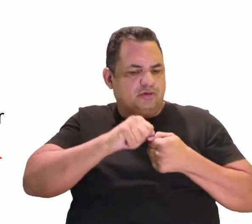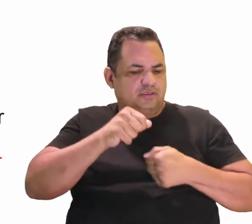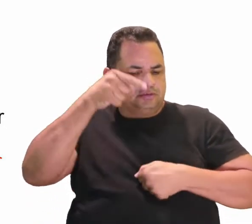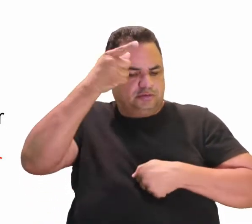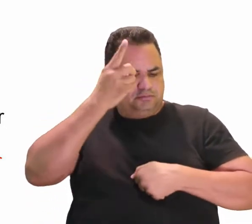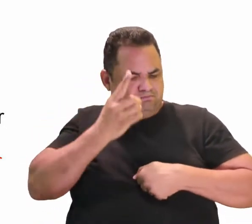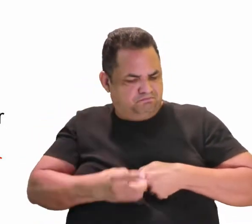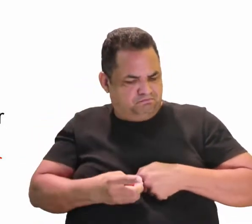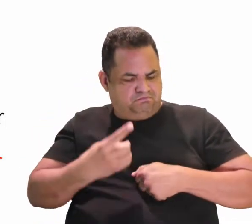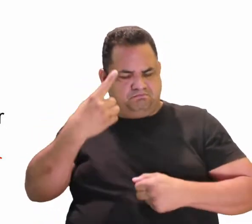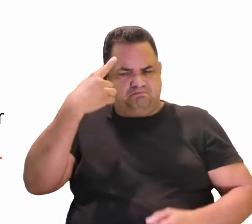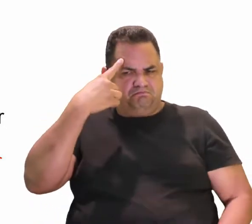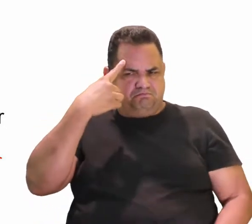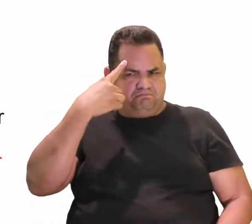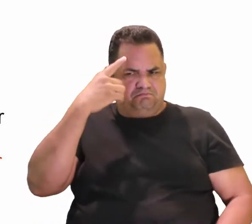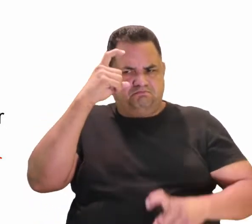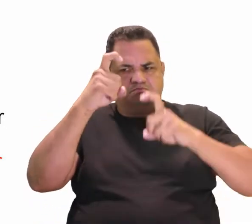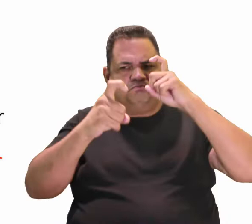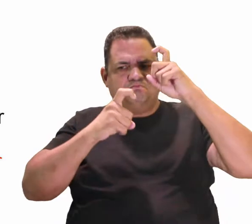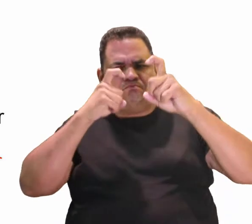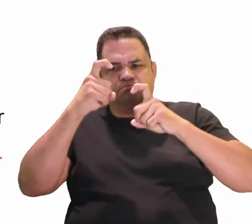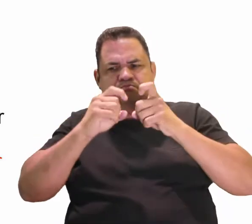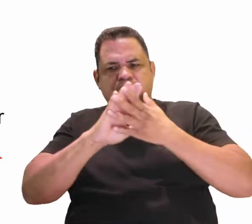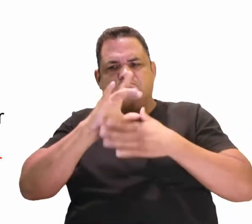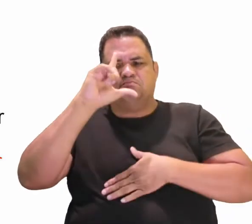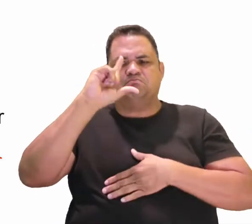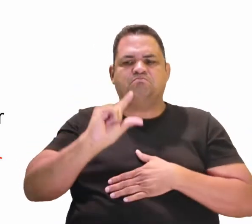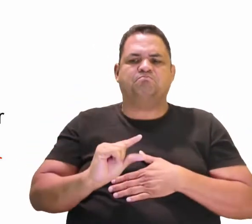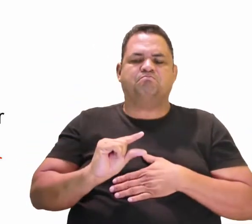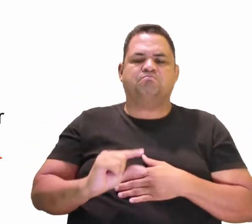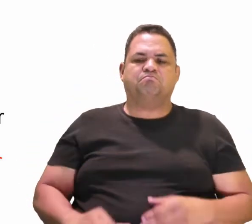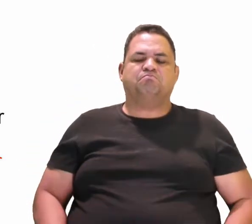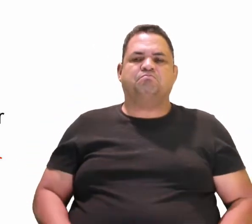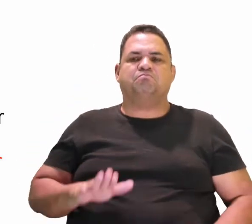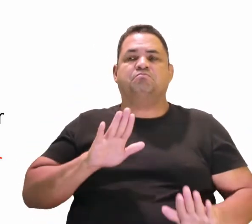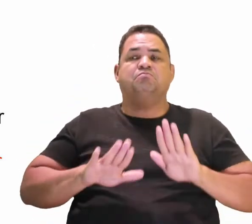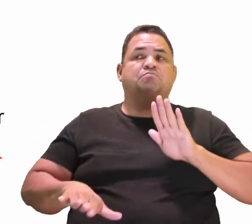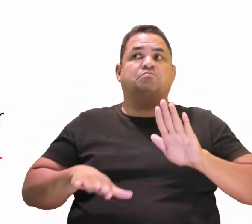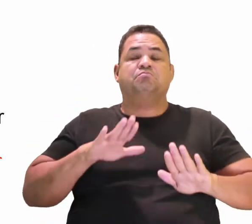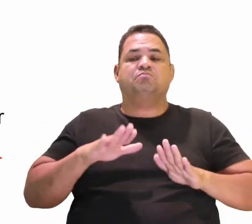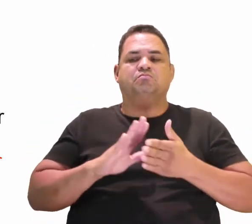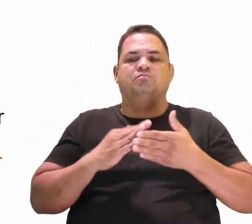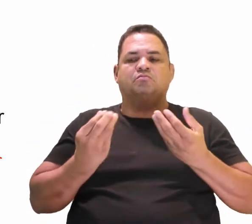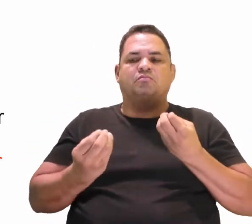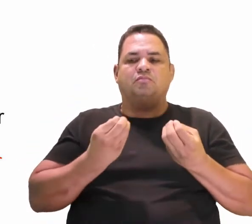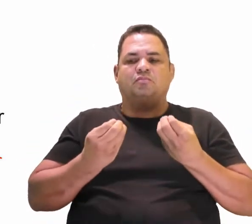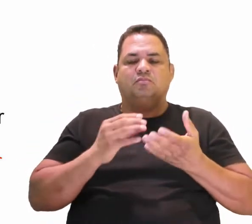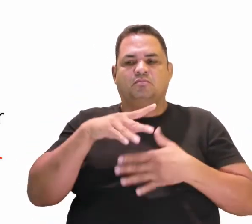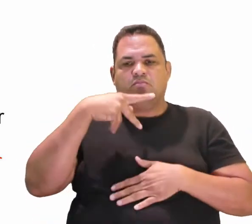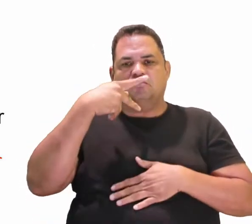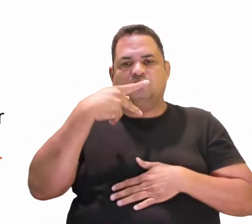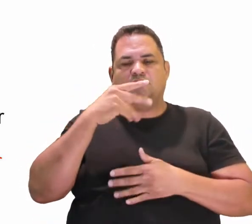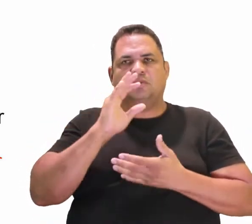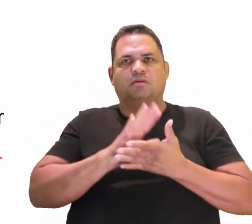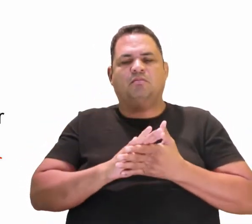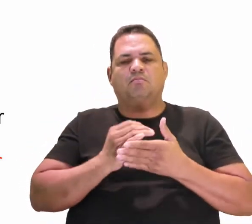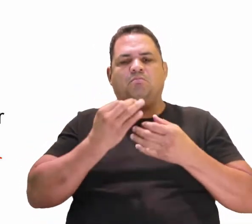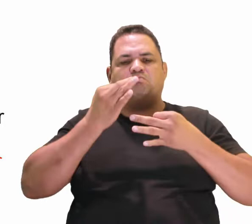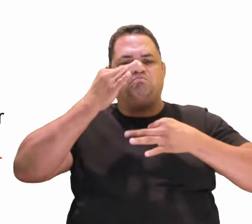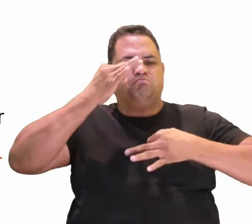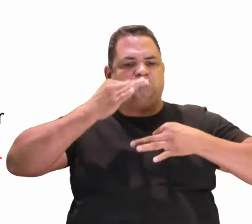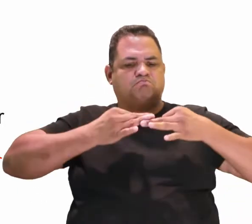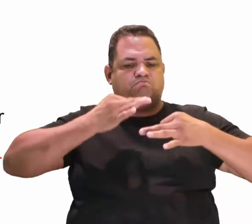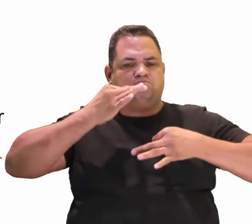forma positiva, se preocupe menos. Dependendo da forma que eu falo, isso pode ser uma ordem, isso pode